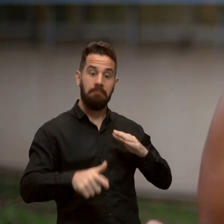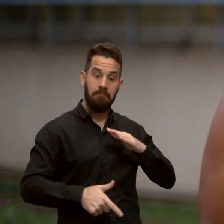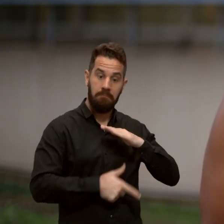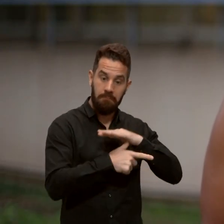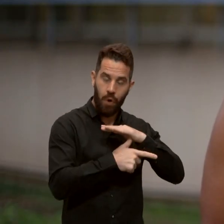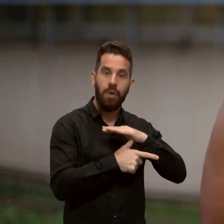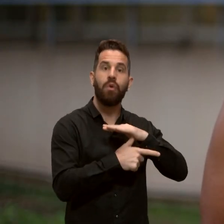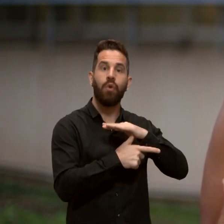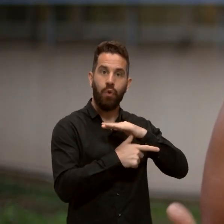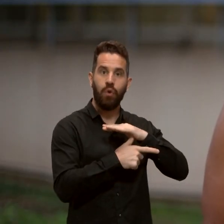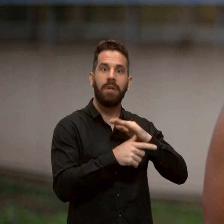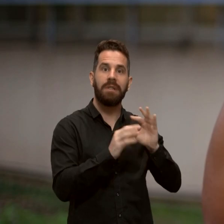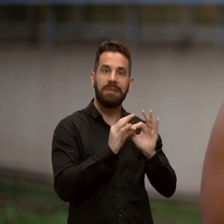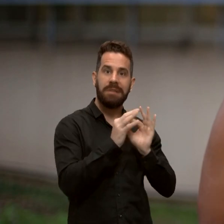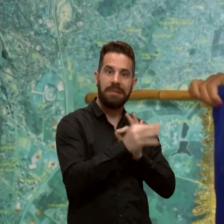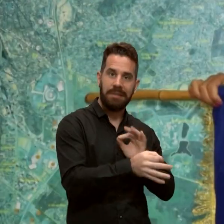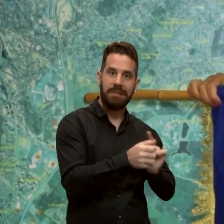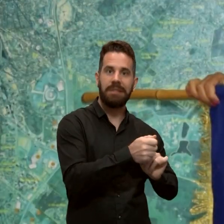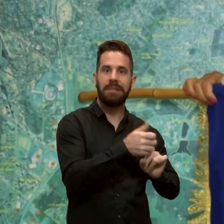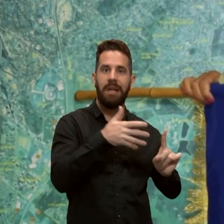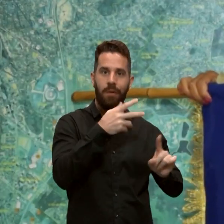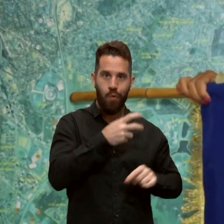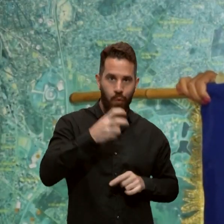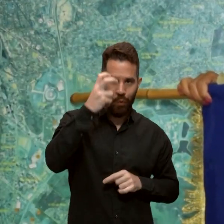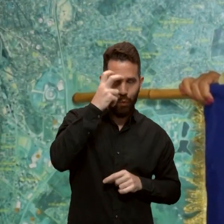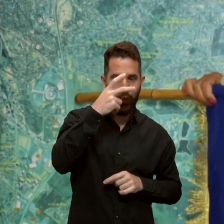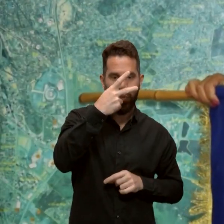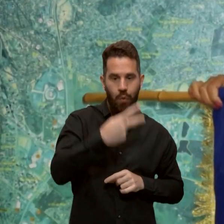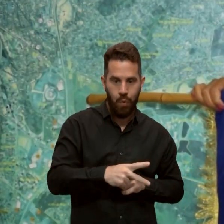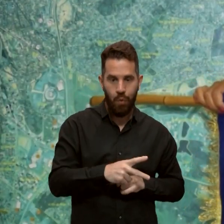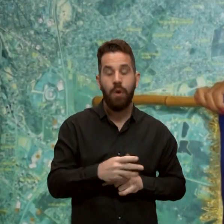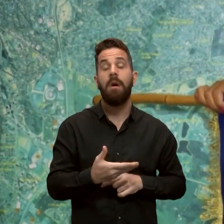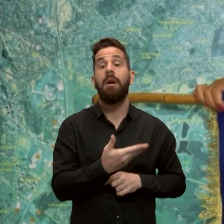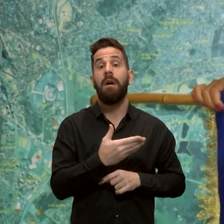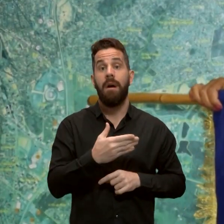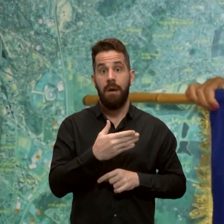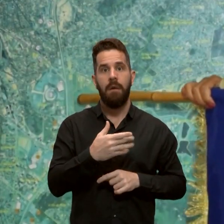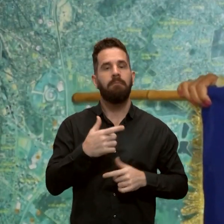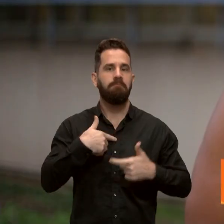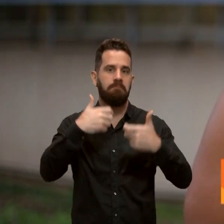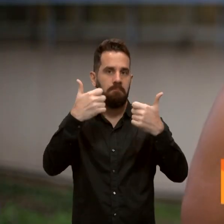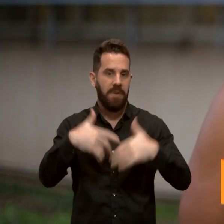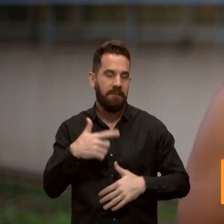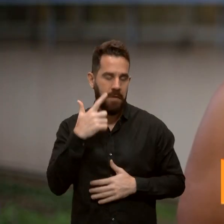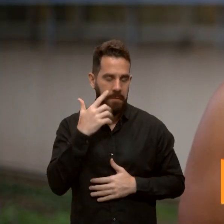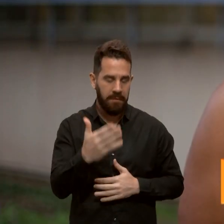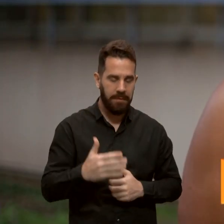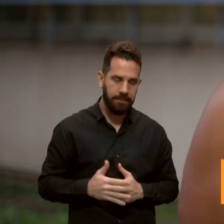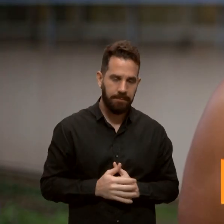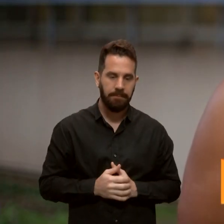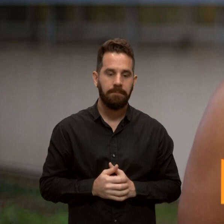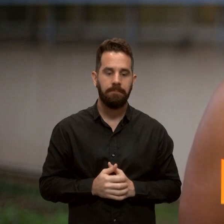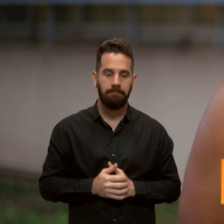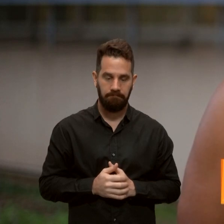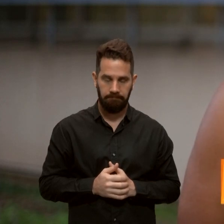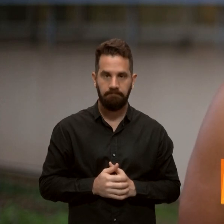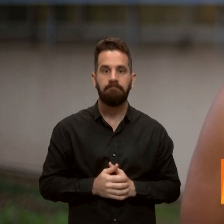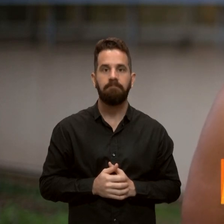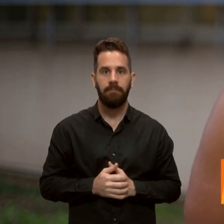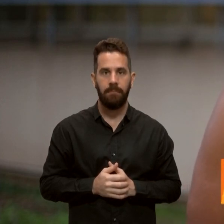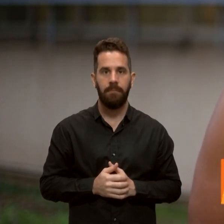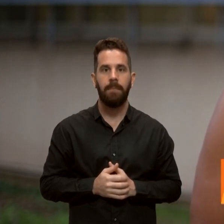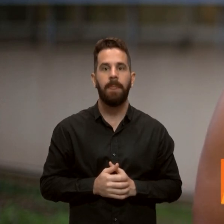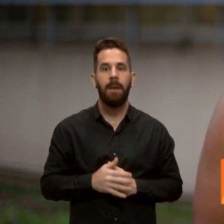explica Renata Kabila Euatala, diretora de Culturas e Artes da PROEC. Eu acho que o que é mais interessante da